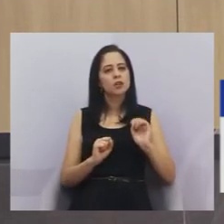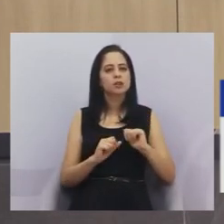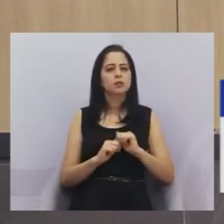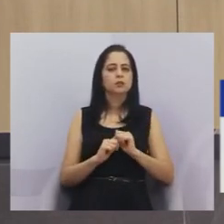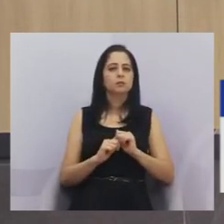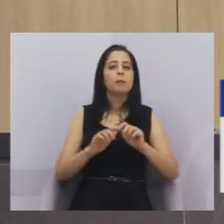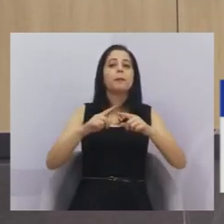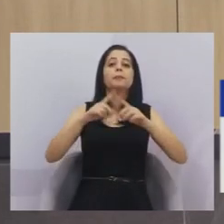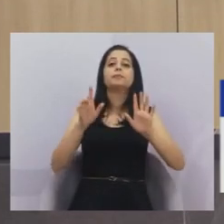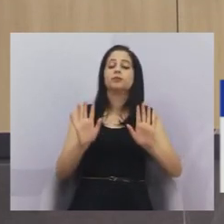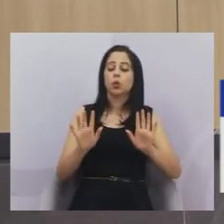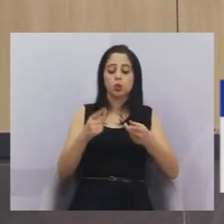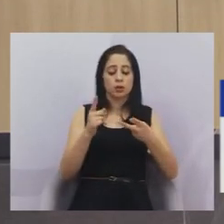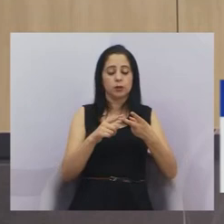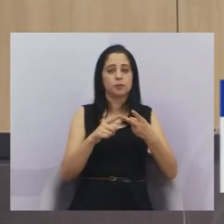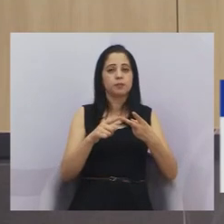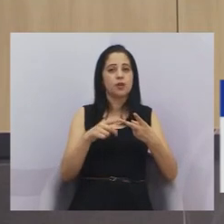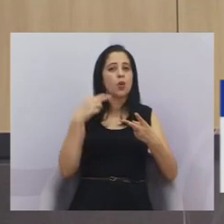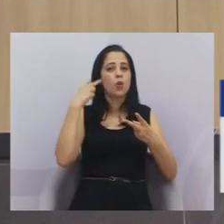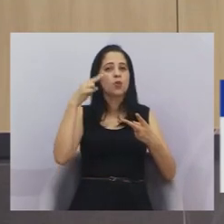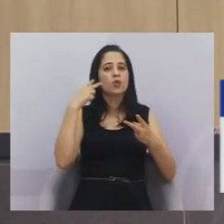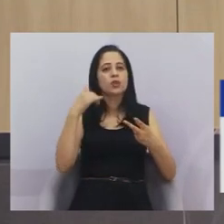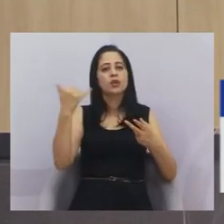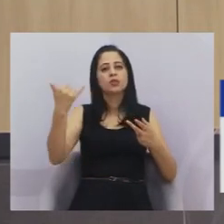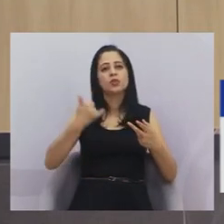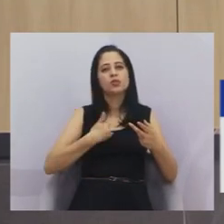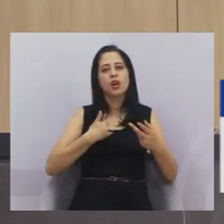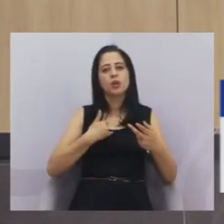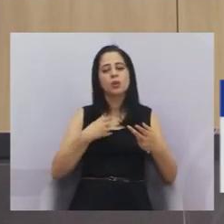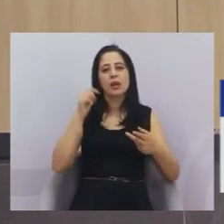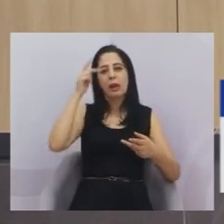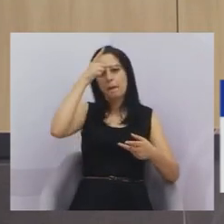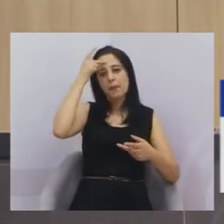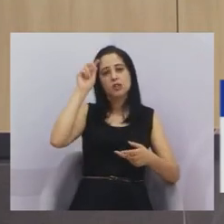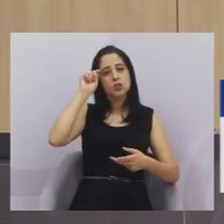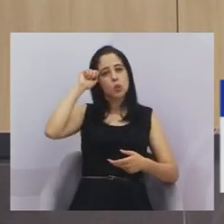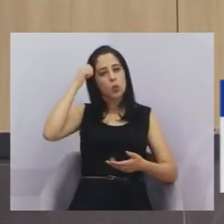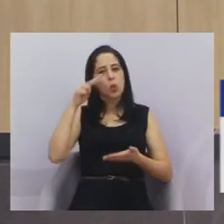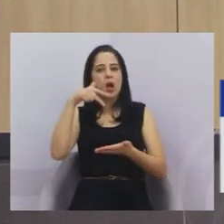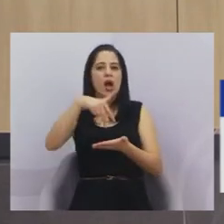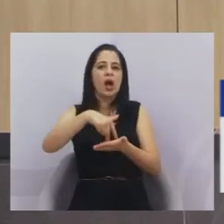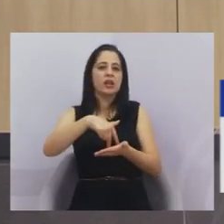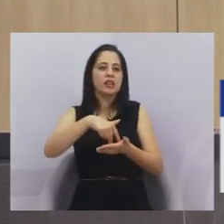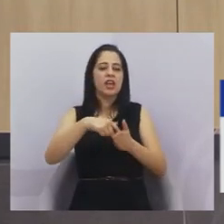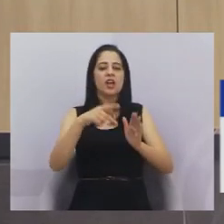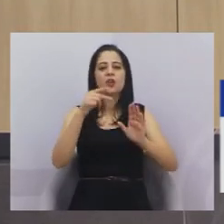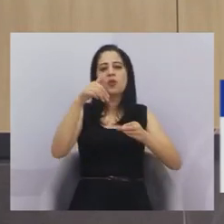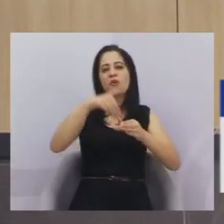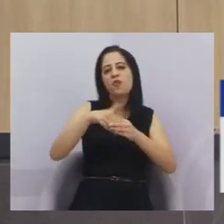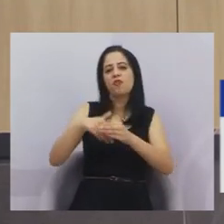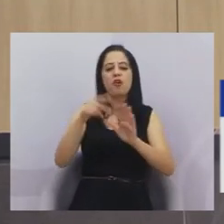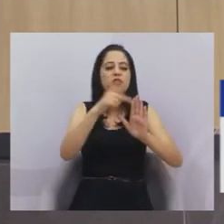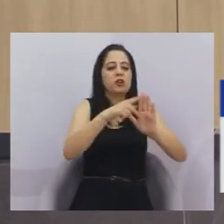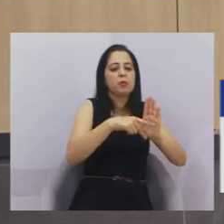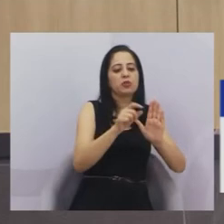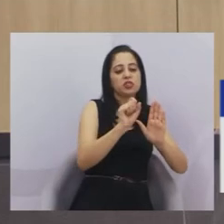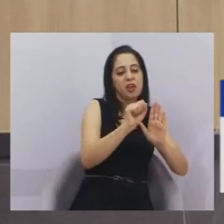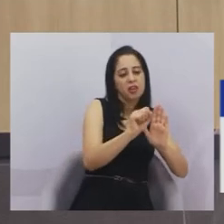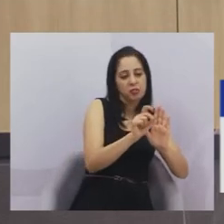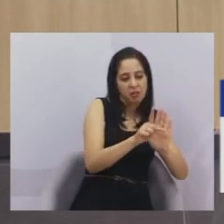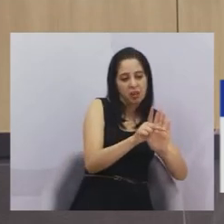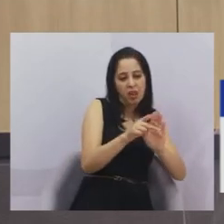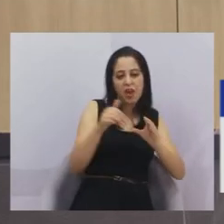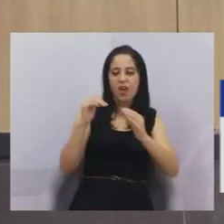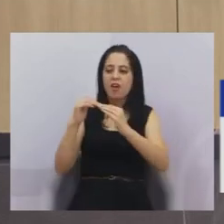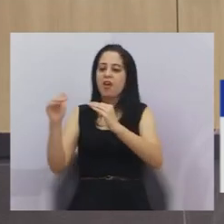tribuna. Mais uma coisa, o vereador disse que o negro vem para essa casa e vota um projeto e não vota outro. Sou negro,